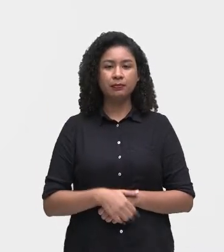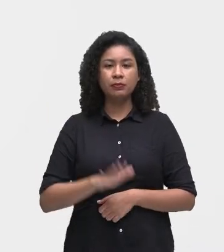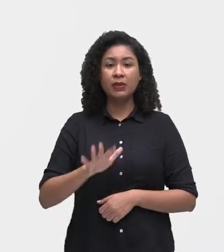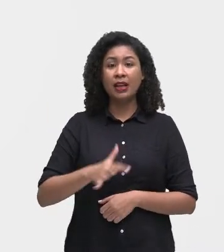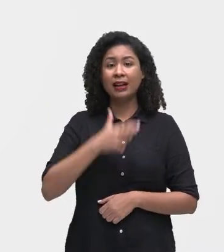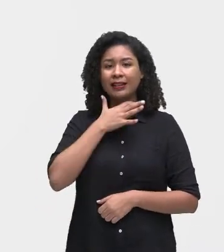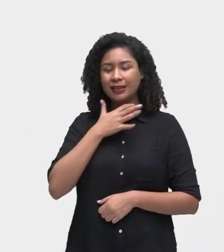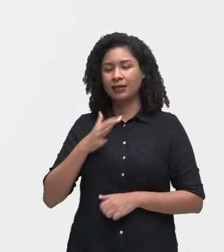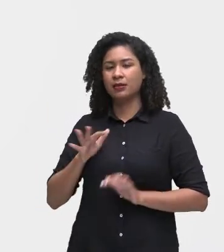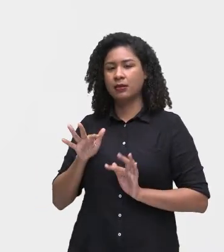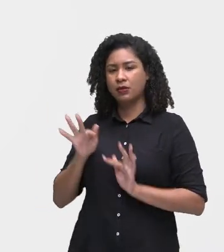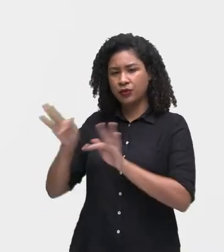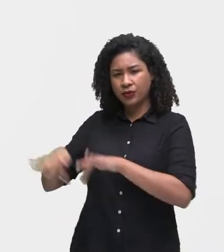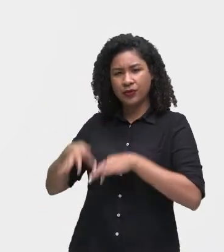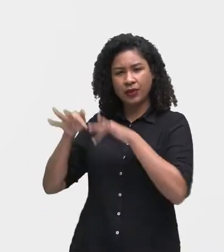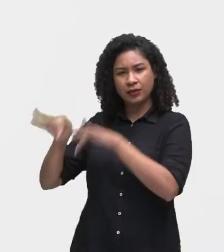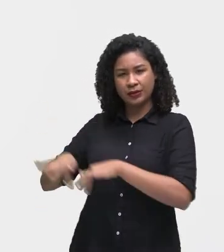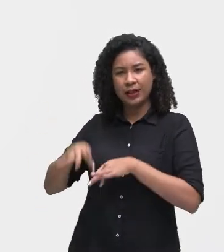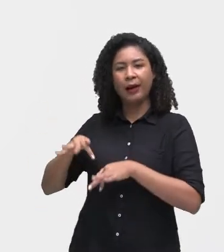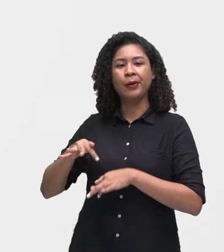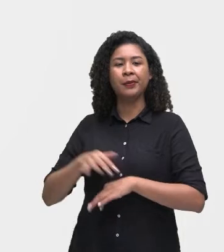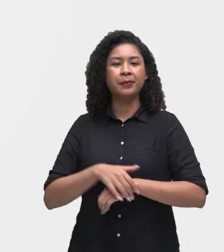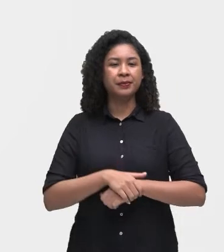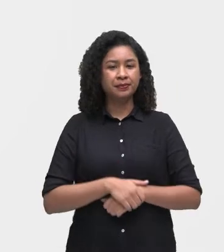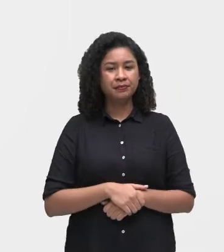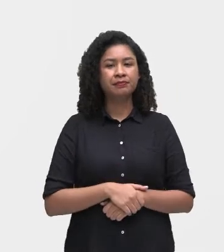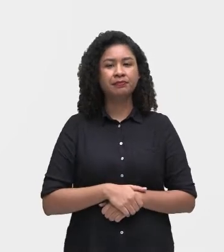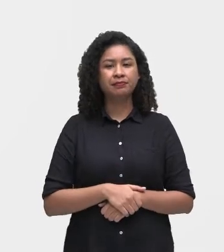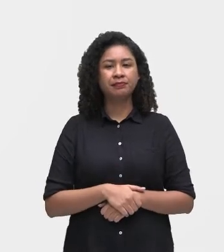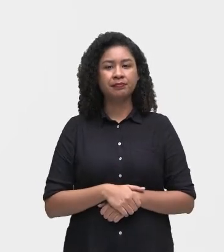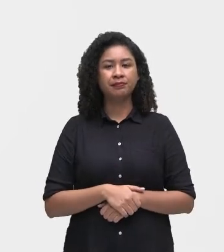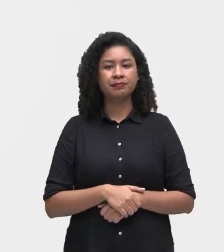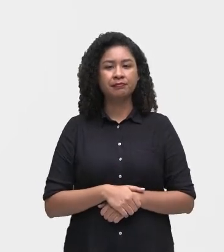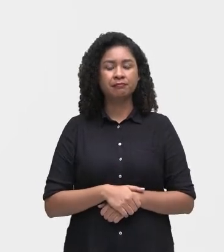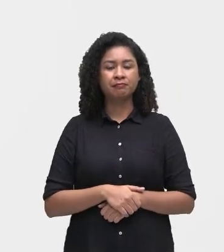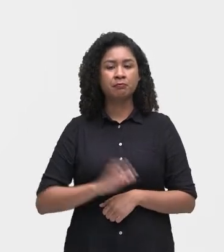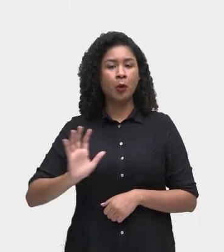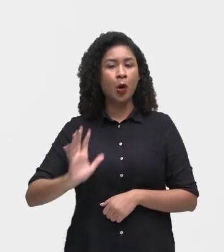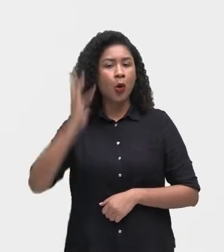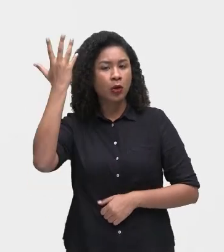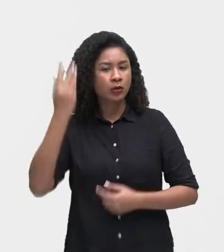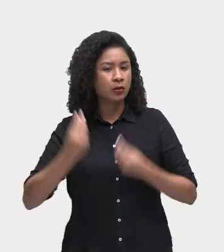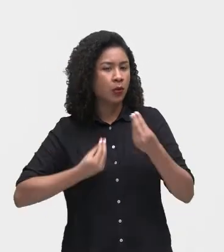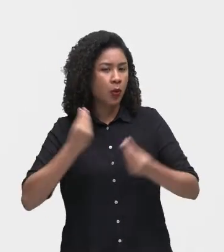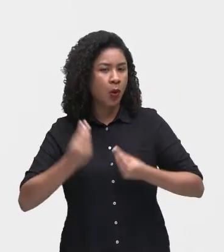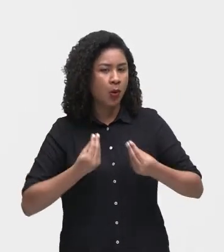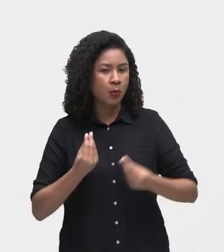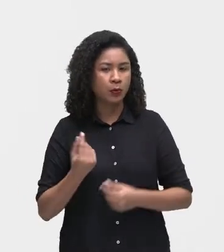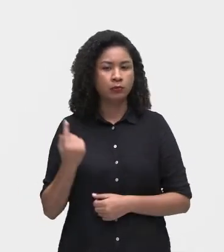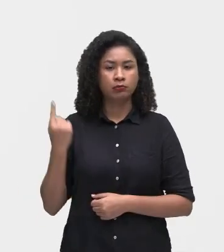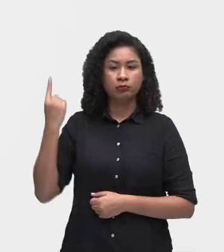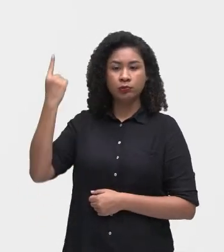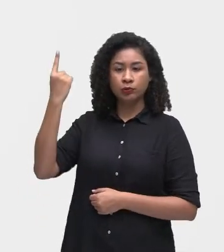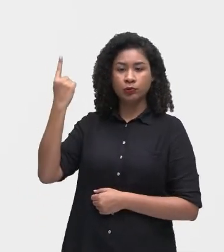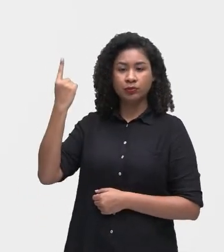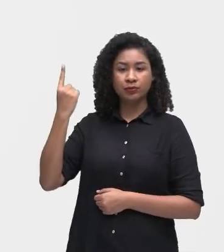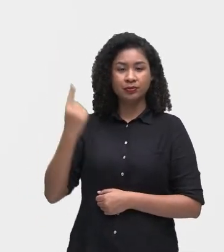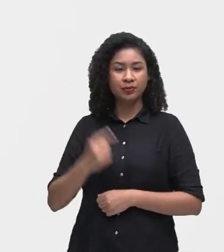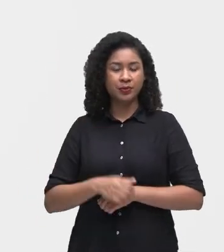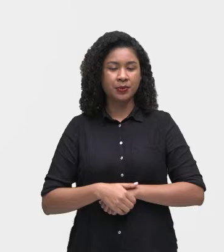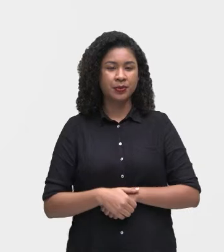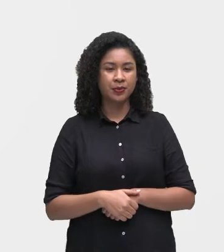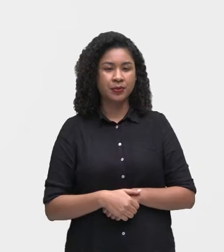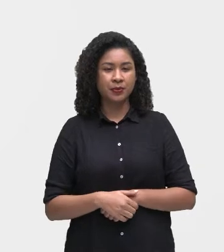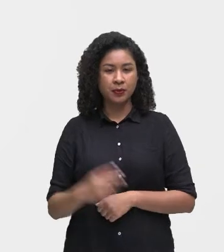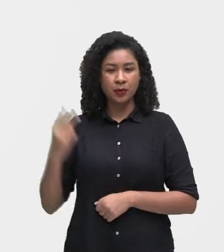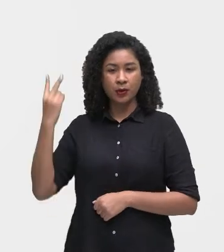Baixa Idade Média, se manifestou através 1. Da Guerra dos 100 Anos, 2. Revoltas